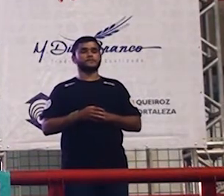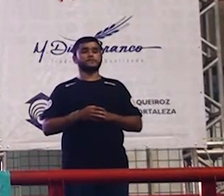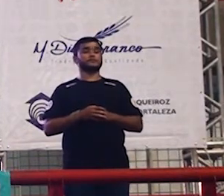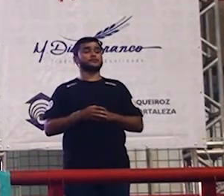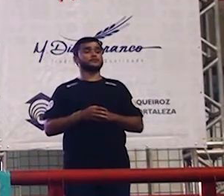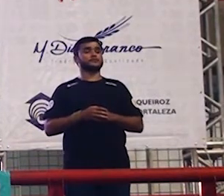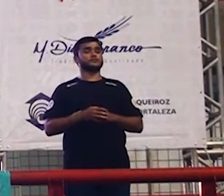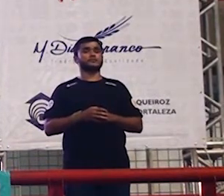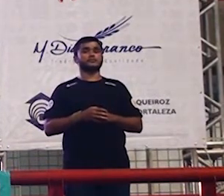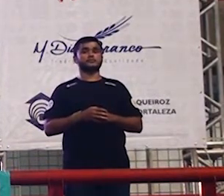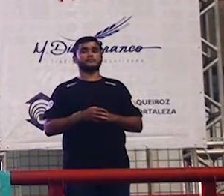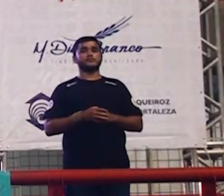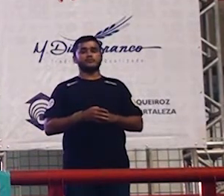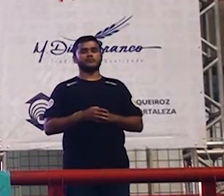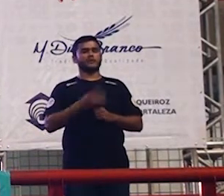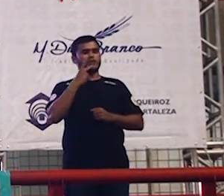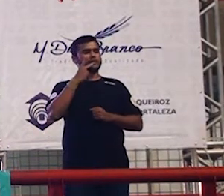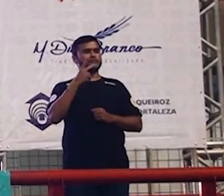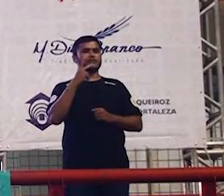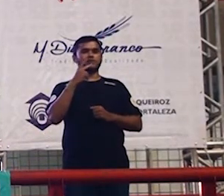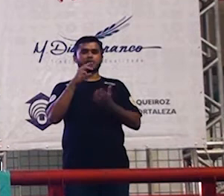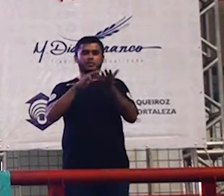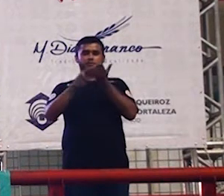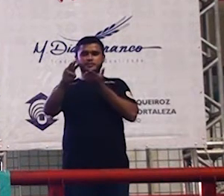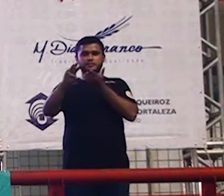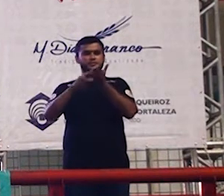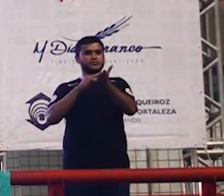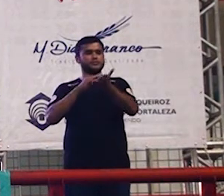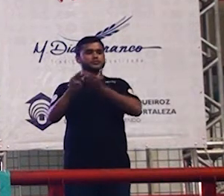A tirinha, rapaz, você acabar um relacionamento por mensagem,